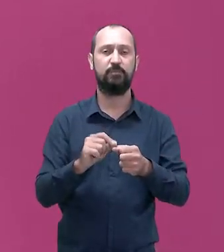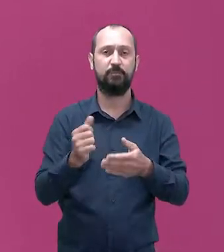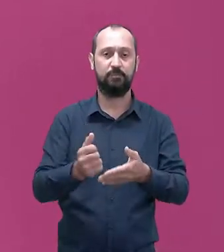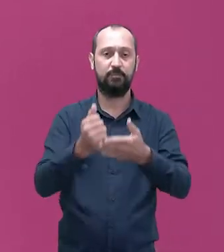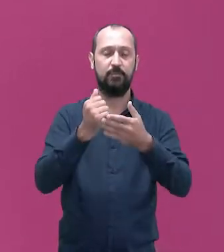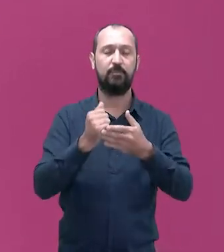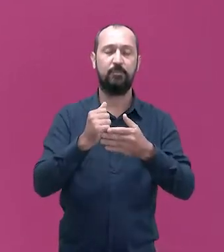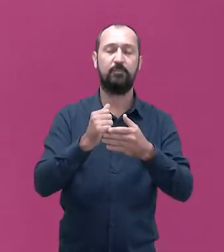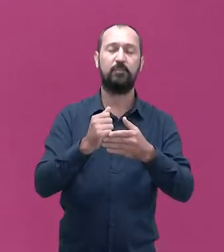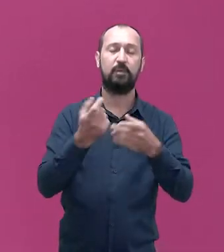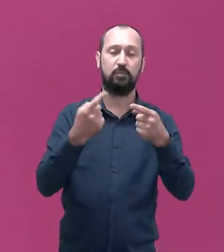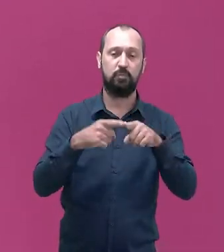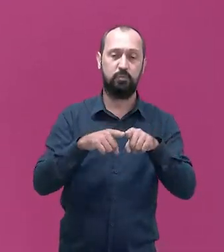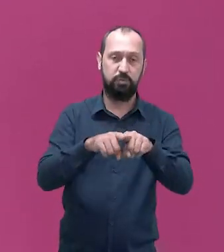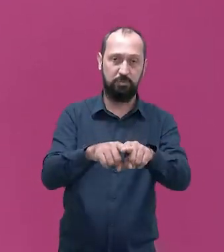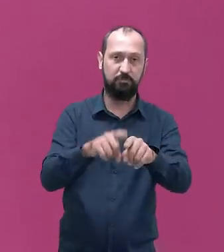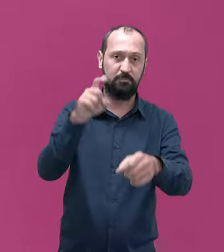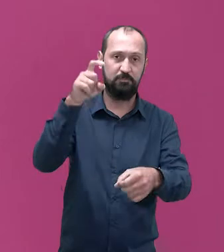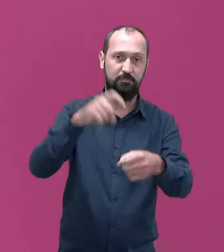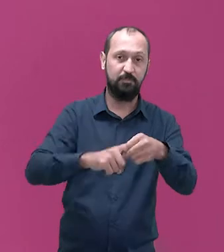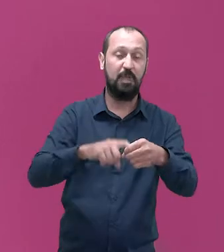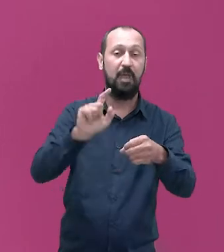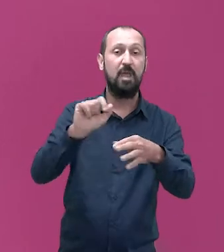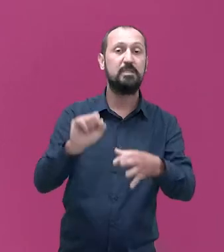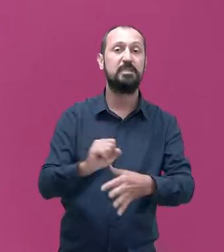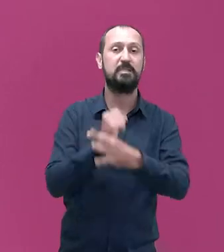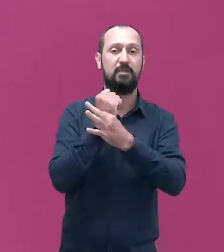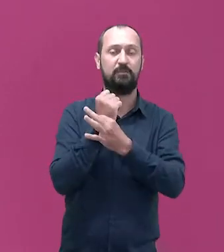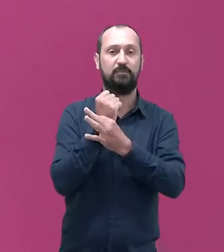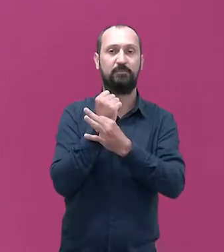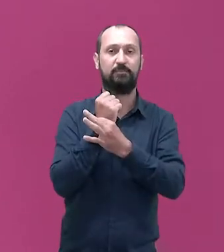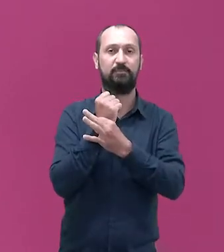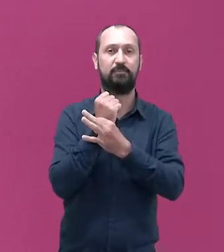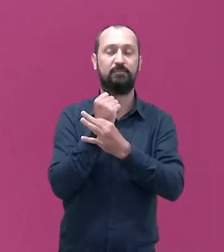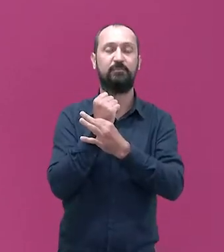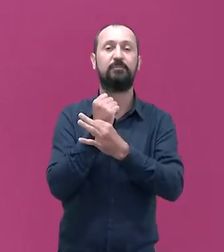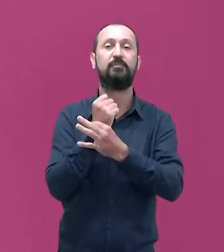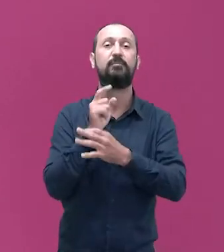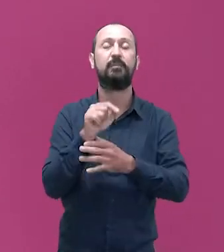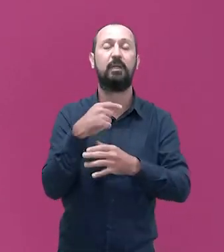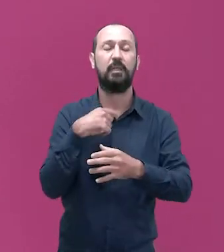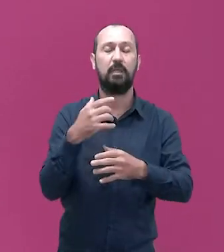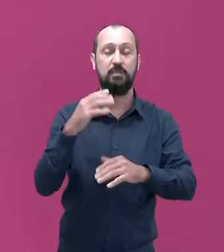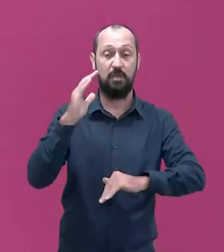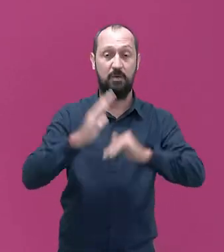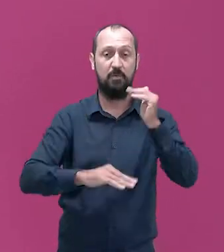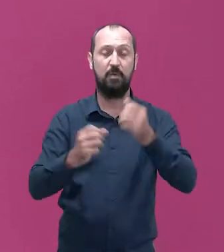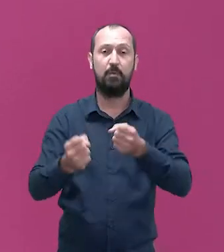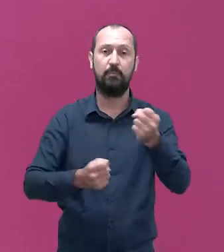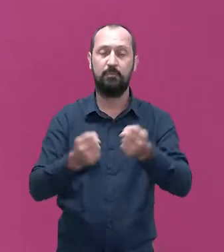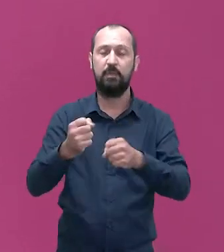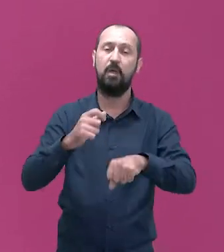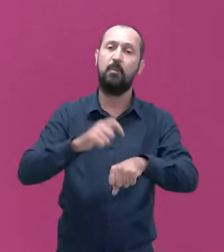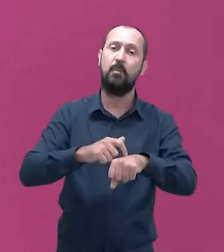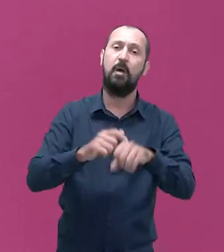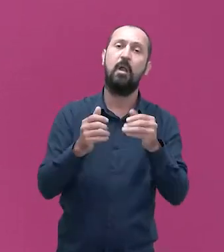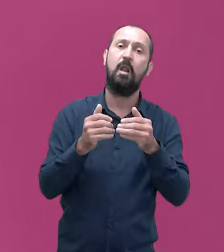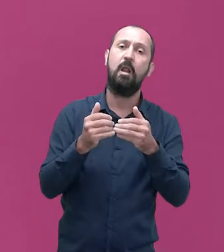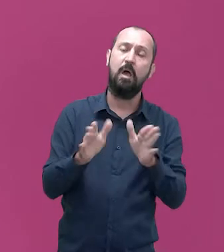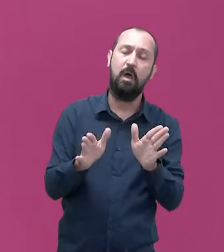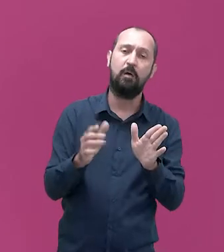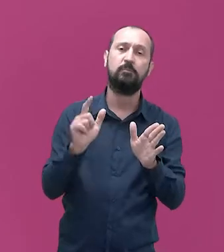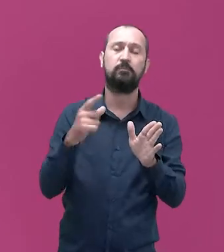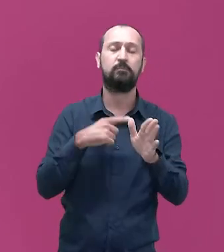faz em prol do seu associado, é justamente trazer segurança, né, para que esse condutor possa ter porta